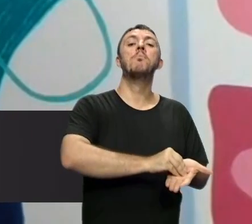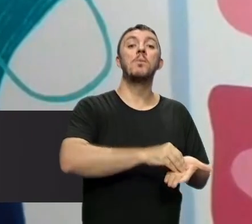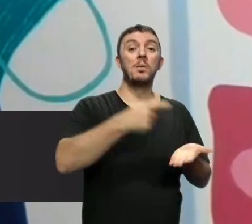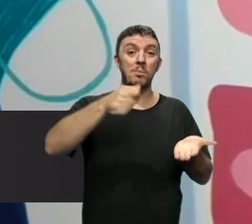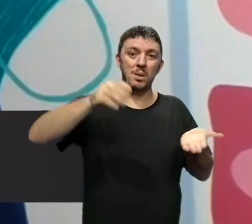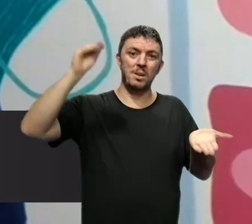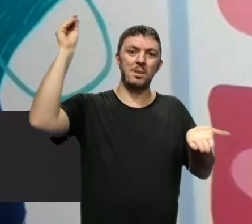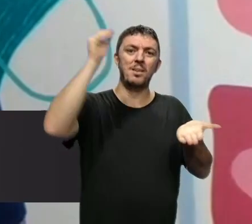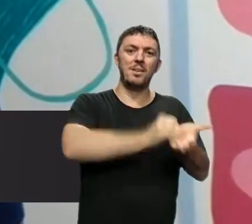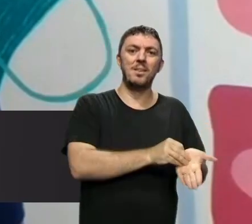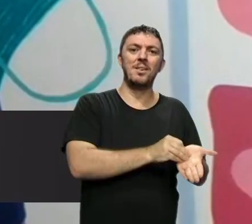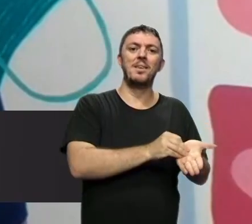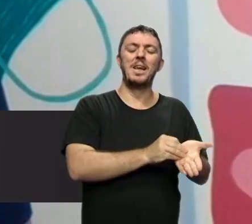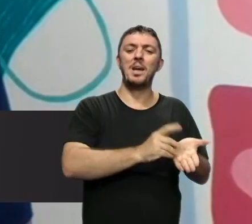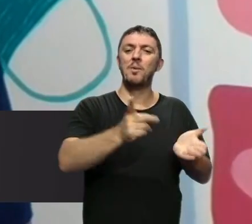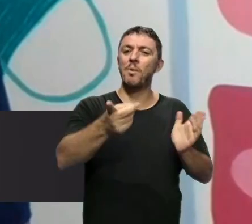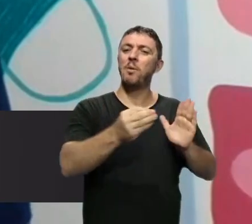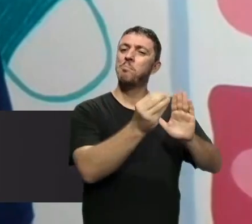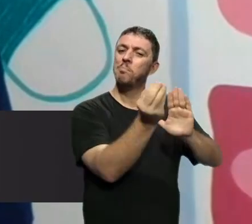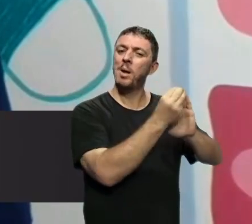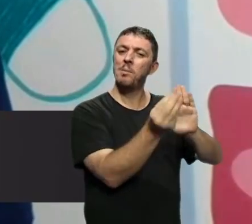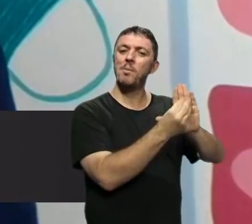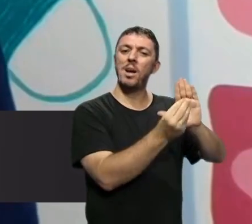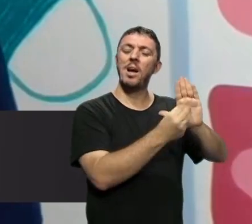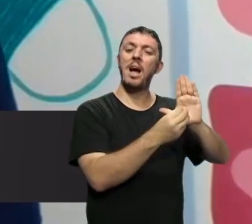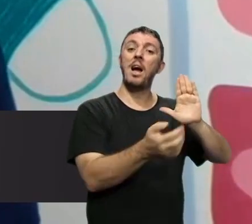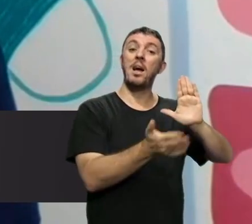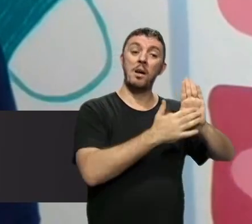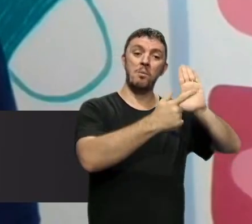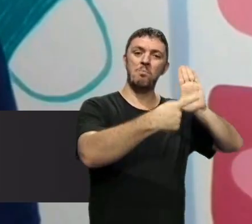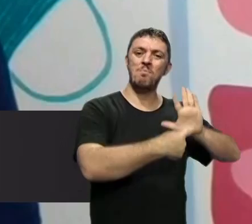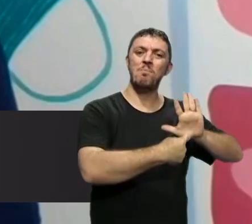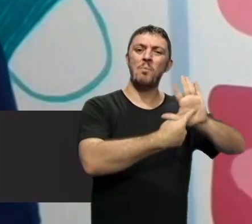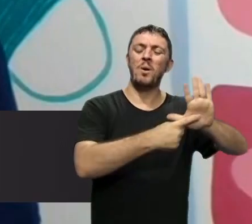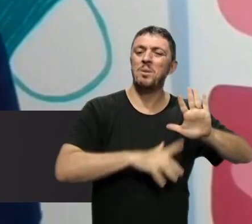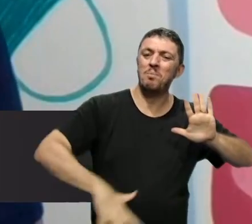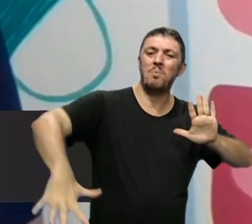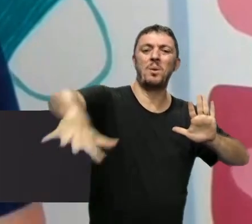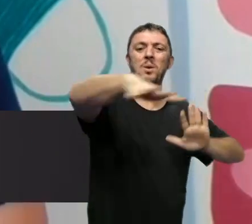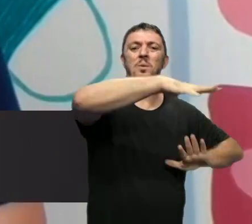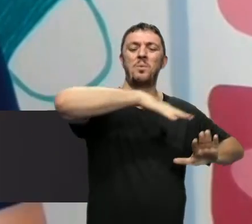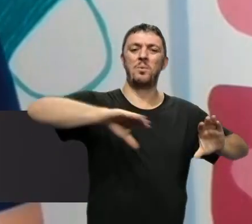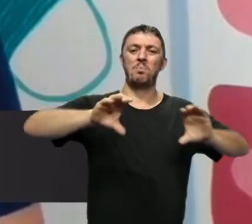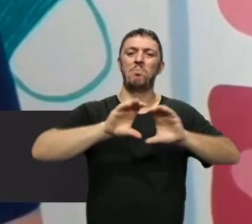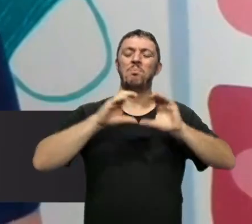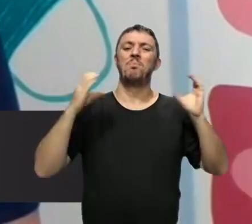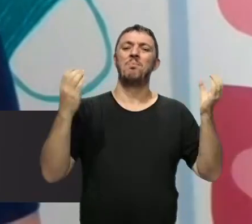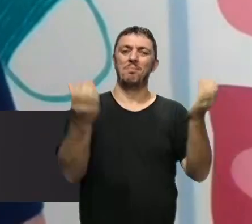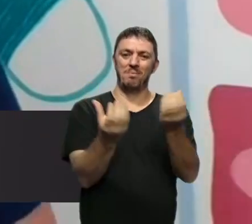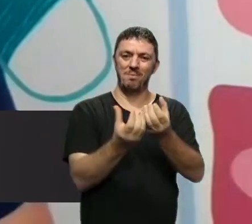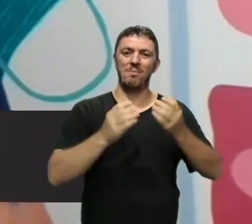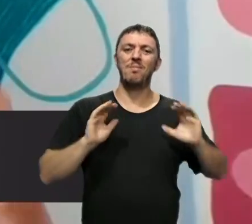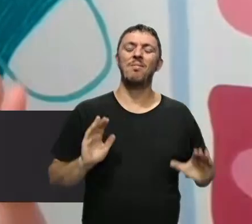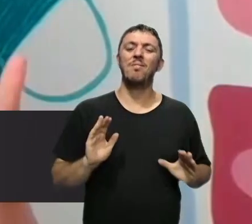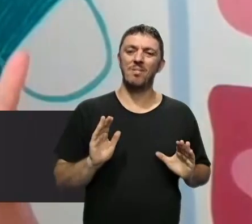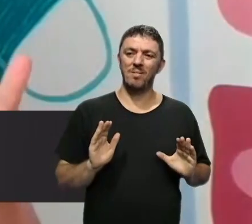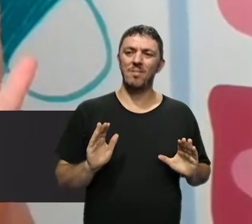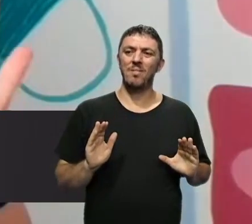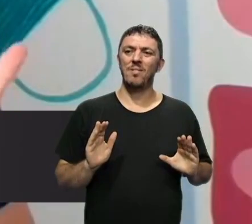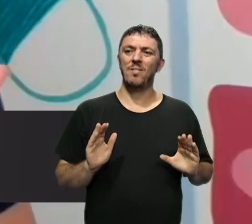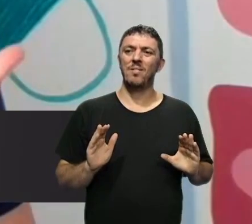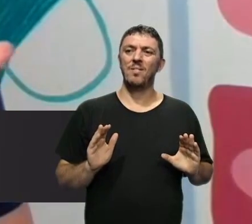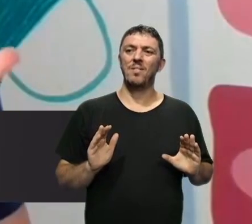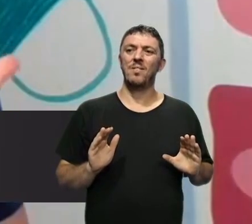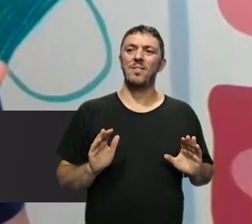isso precisa ser compartilhado com toda a comunidade. Não só para... Não é